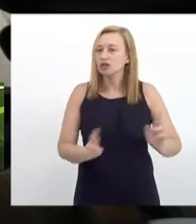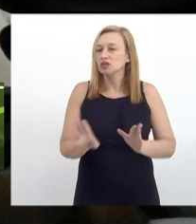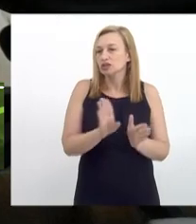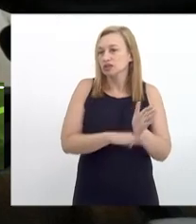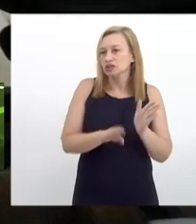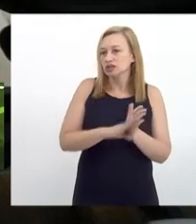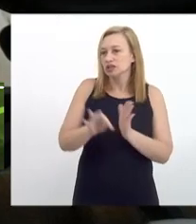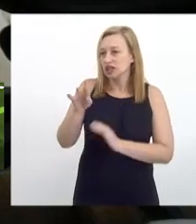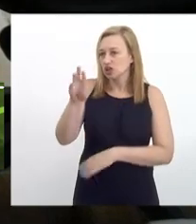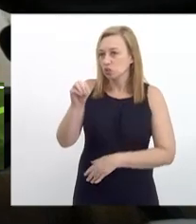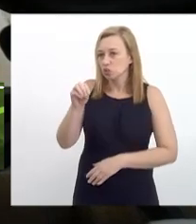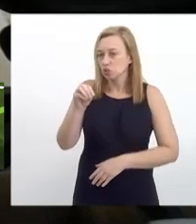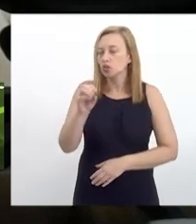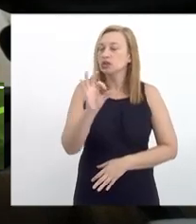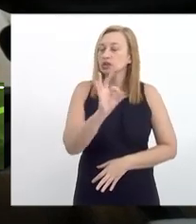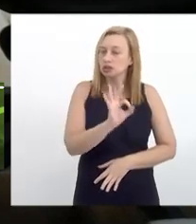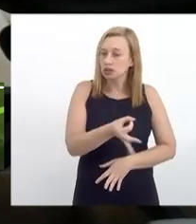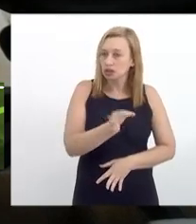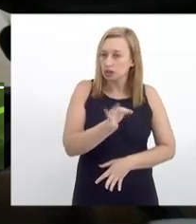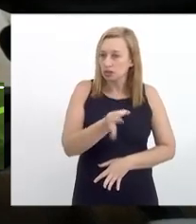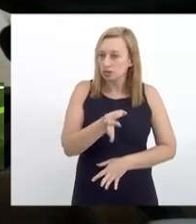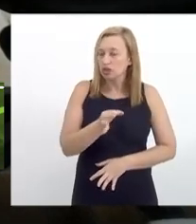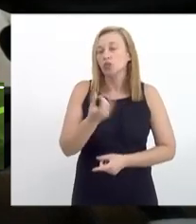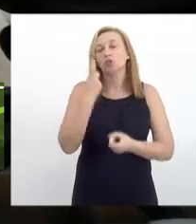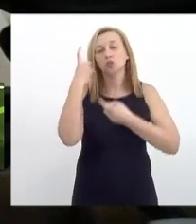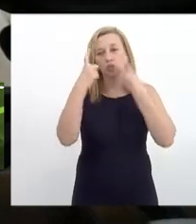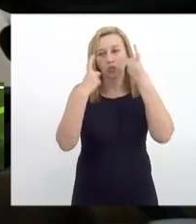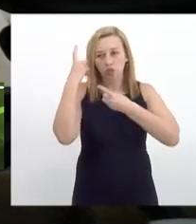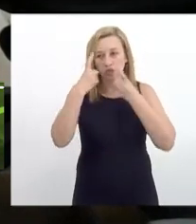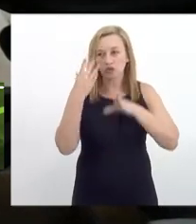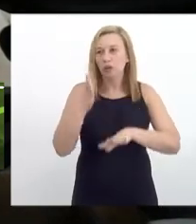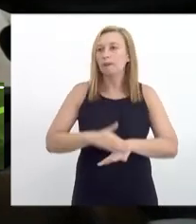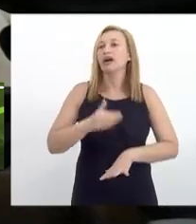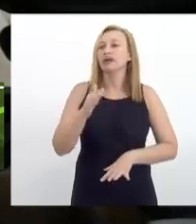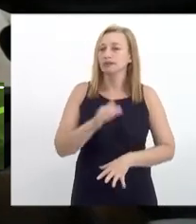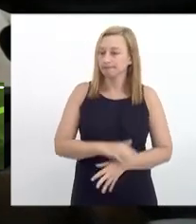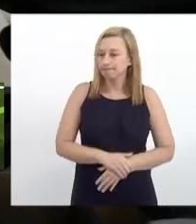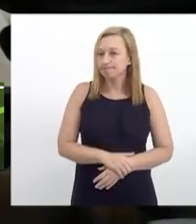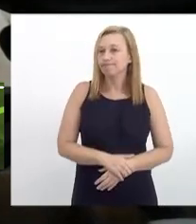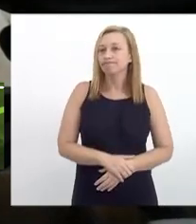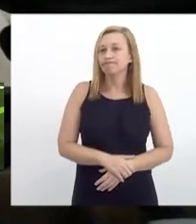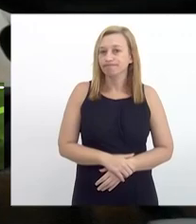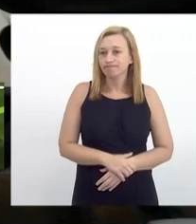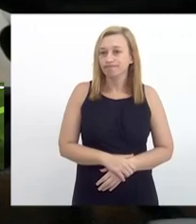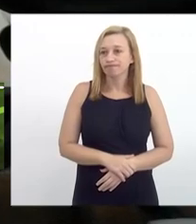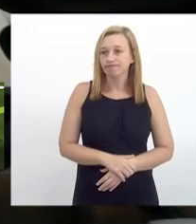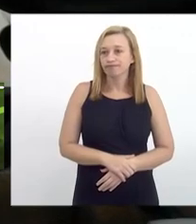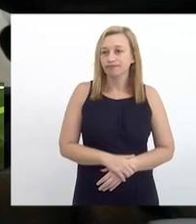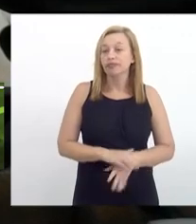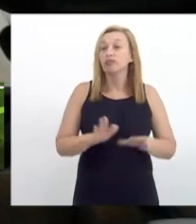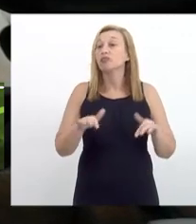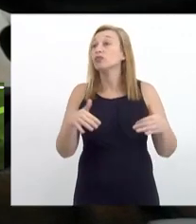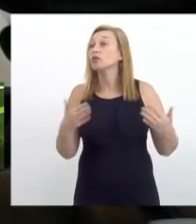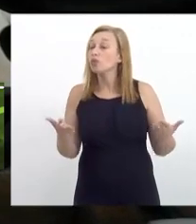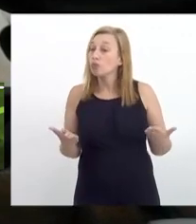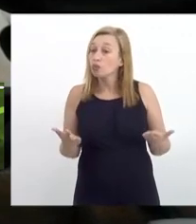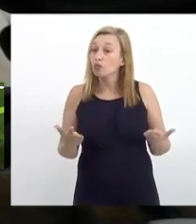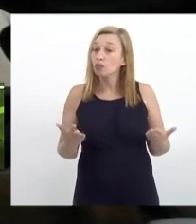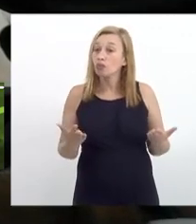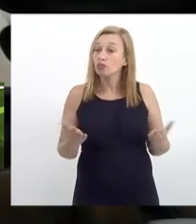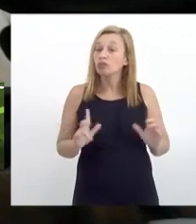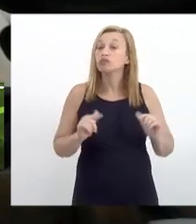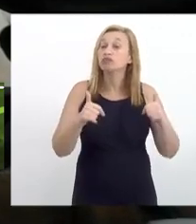gastos, realmente nos causa uma preocupação ainda maior de quais são as maneiras